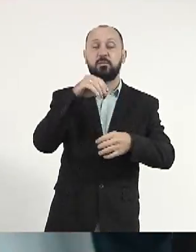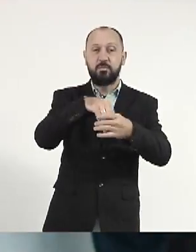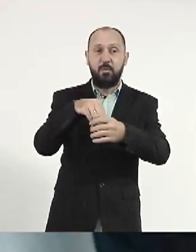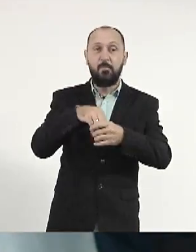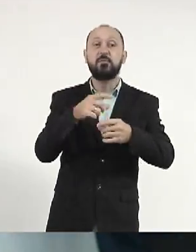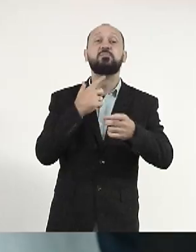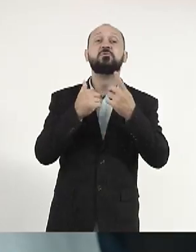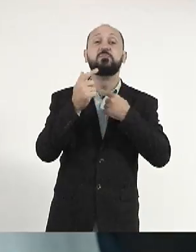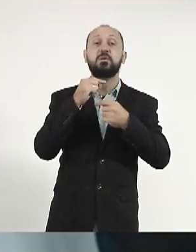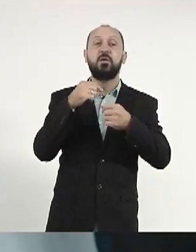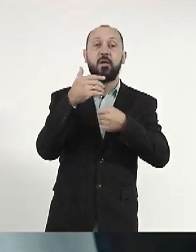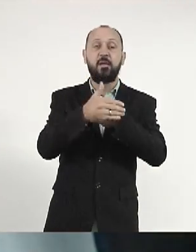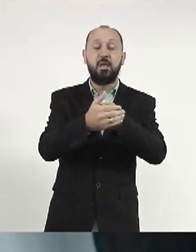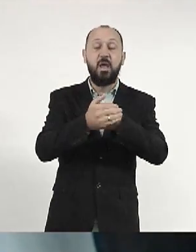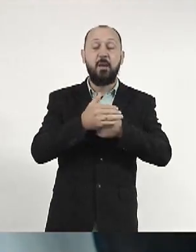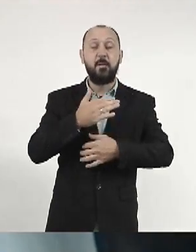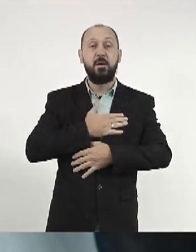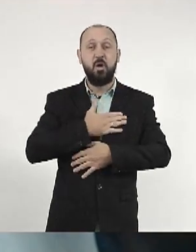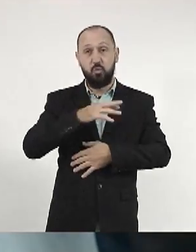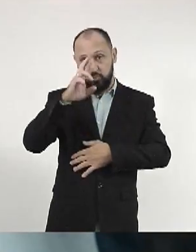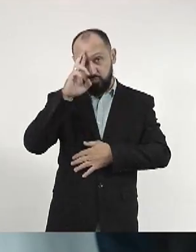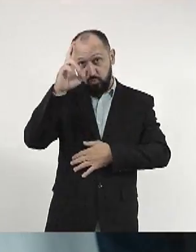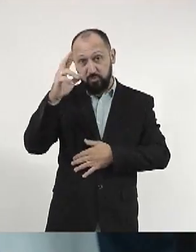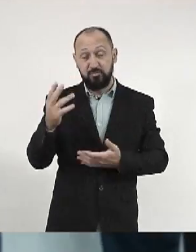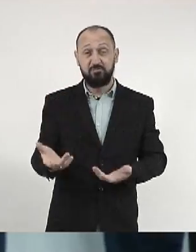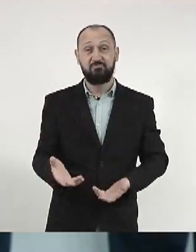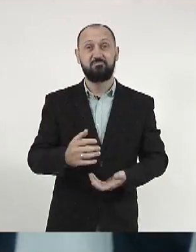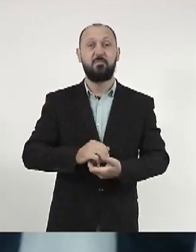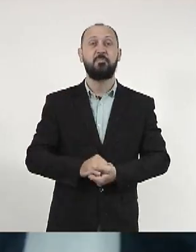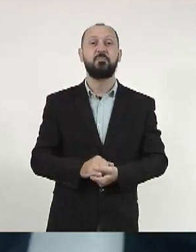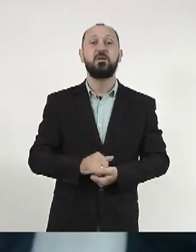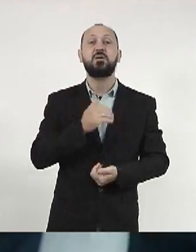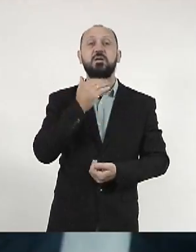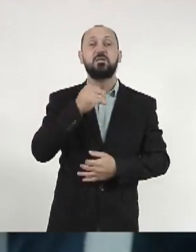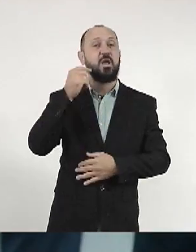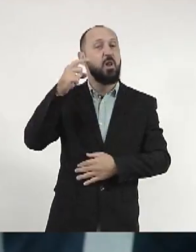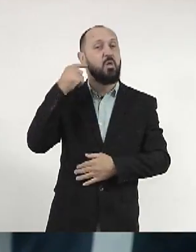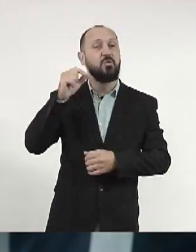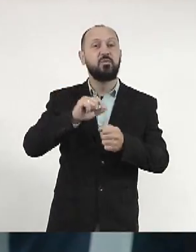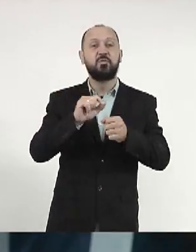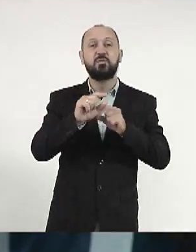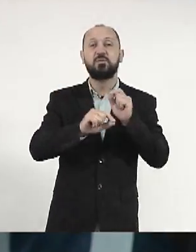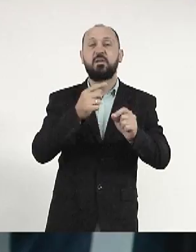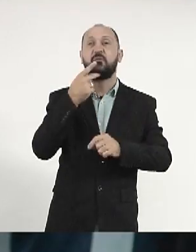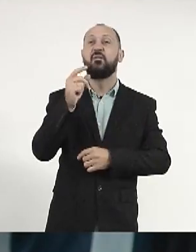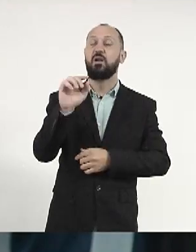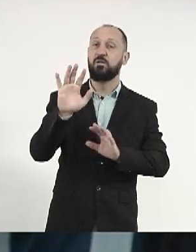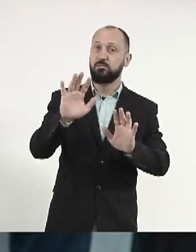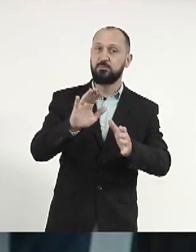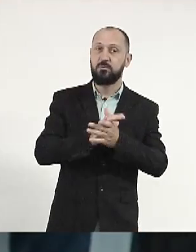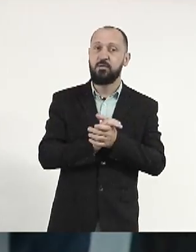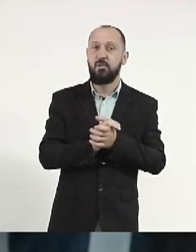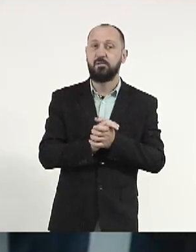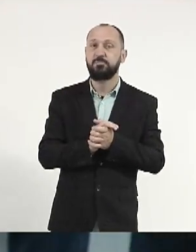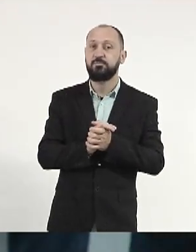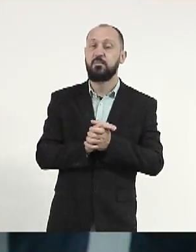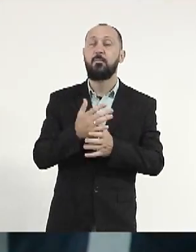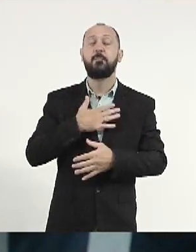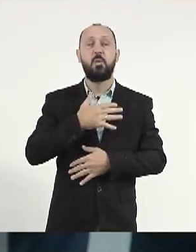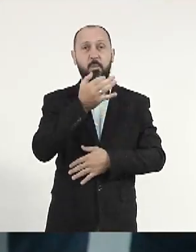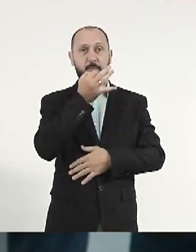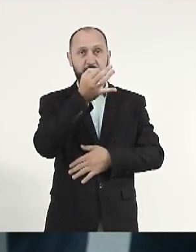tem interesse de proteger o que é dele é o dono. Ninguém é louco de fazer o que você está colocando. Esse é meu ponto de